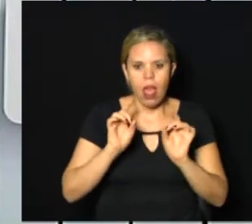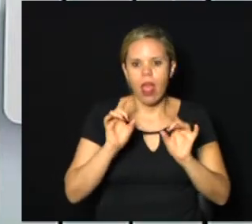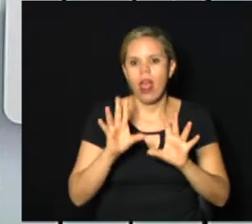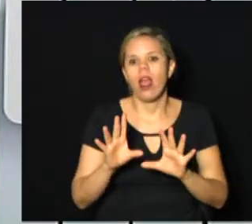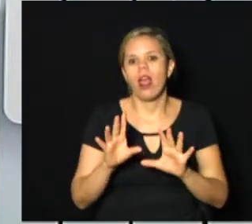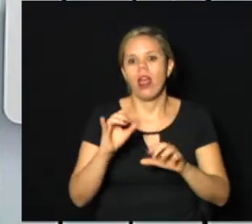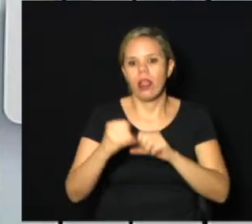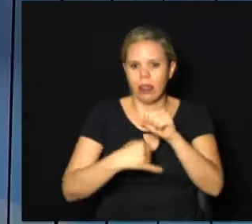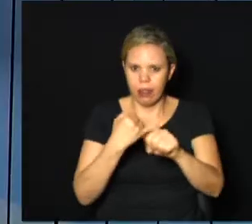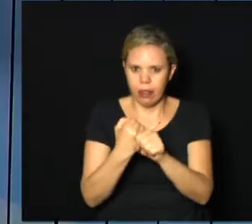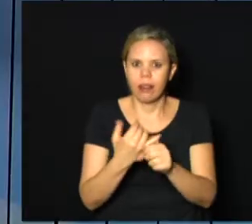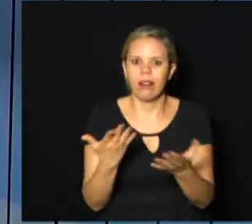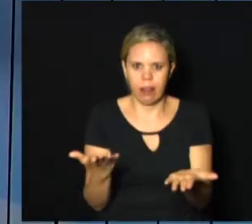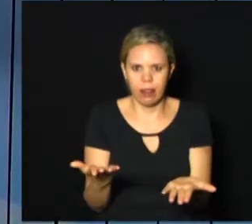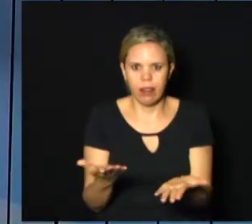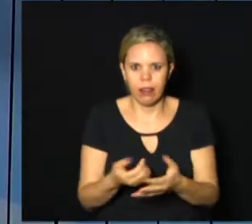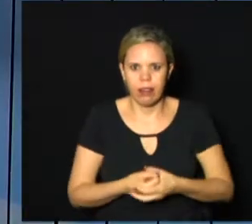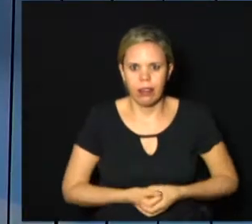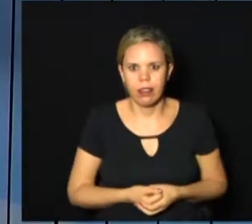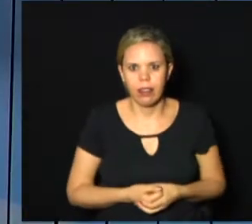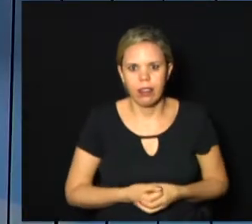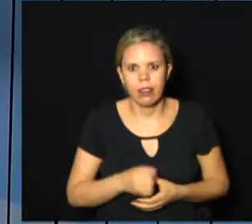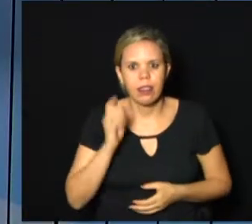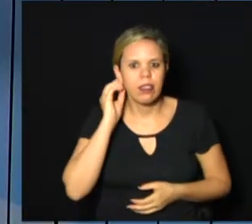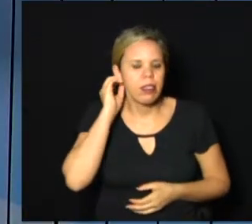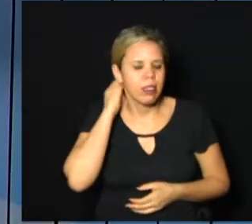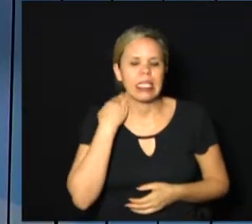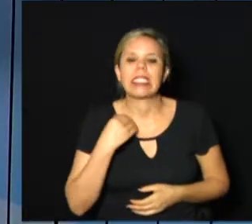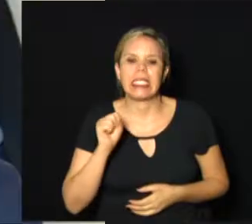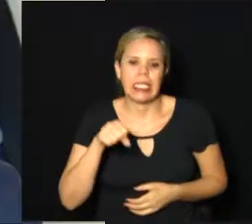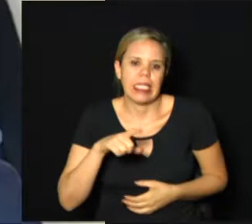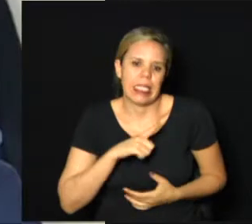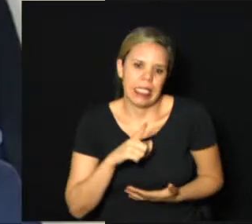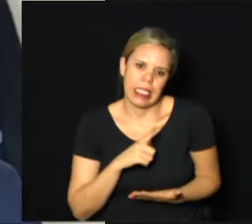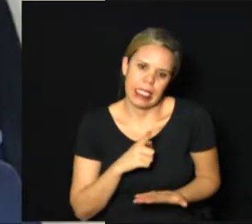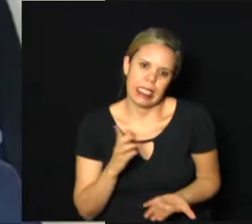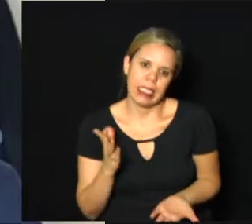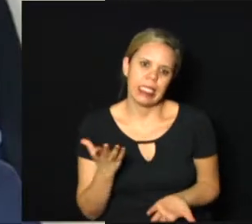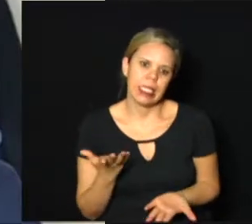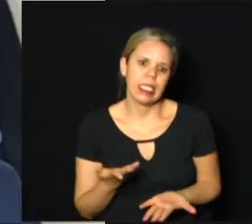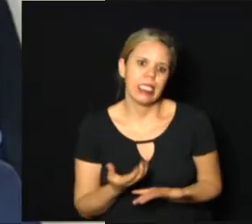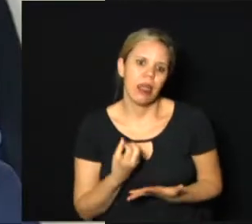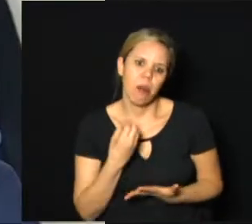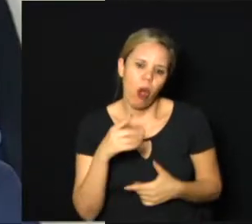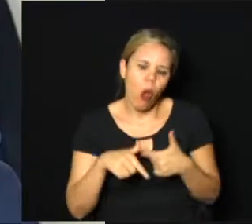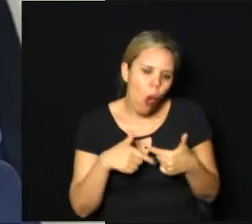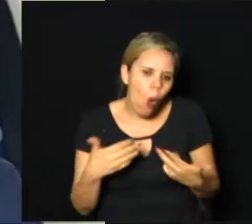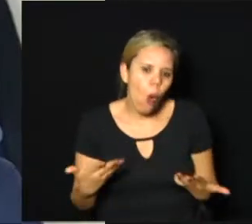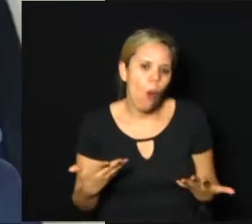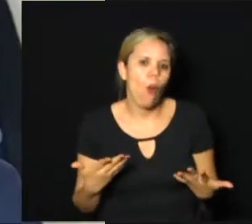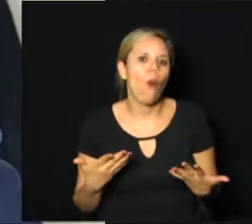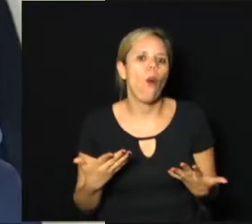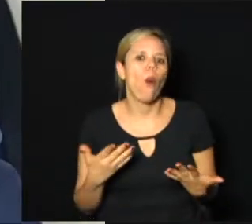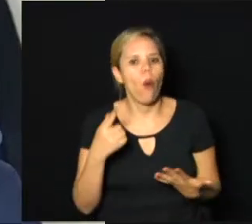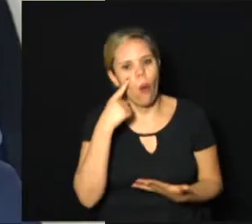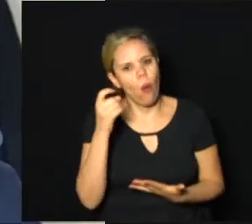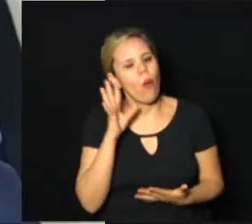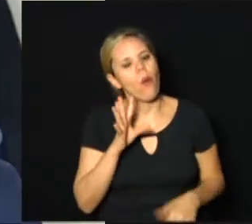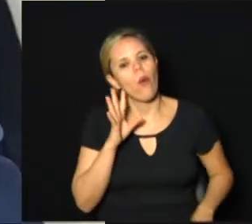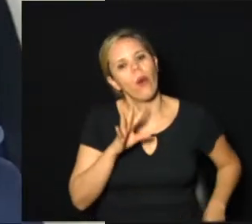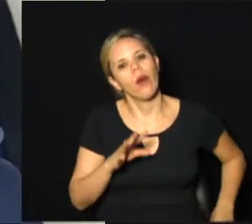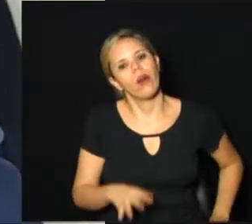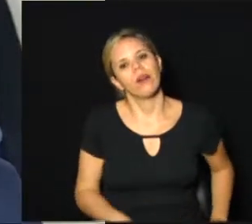forma virtual? Olha, até que tenho, viu? Até que tem sido um exercício muito